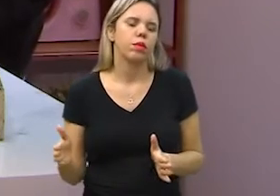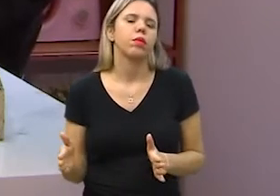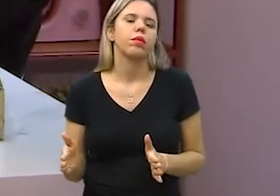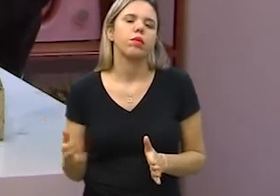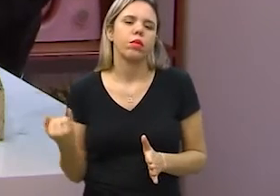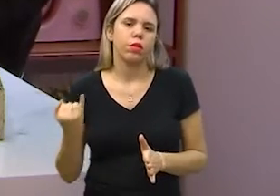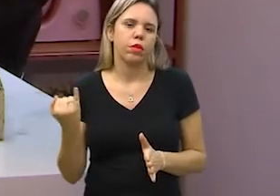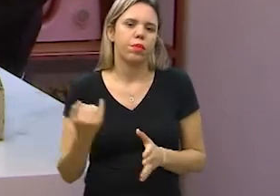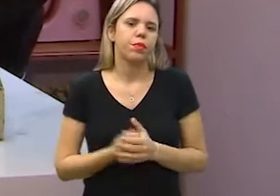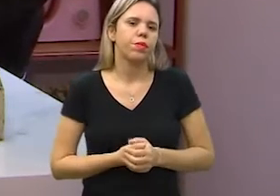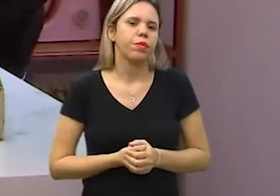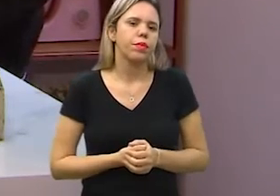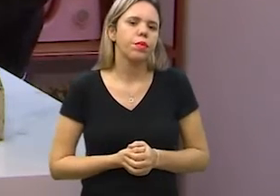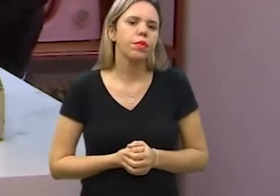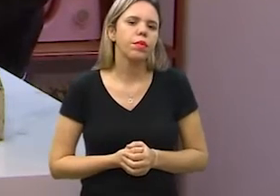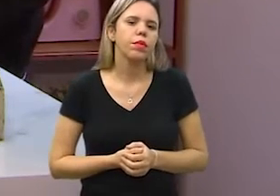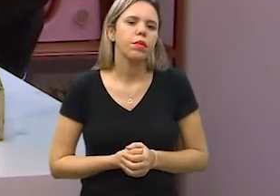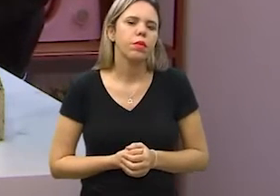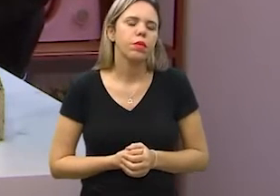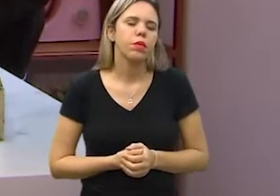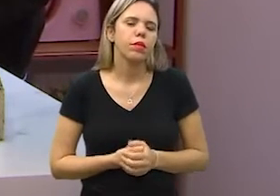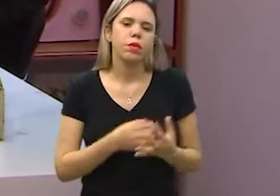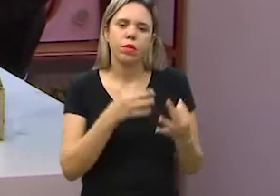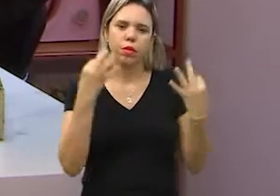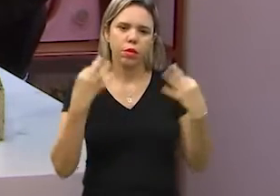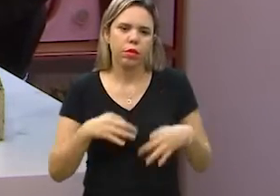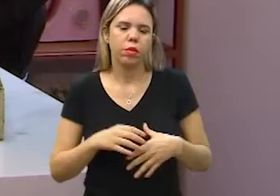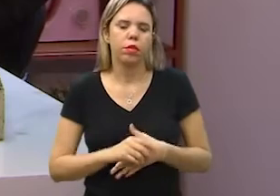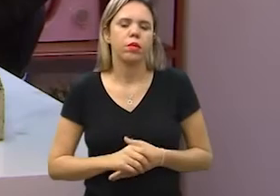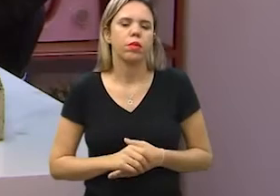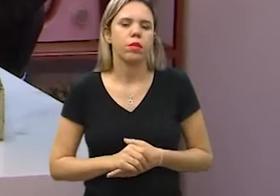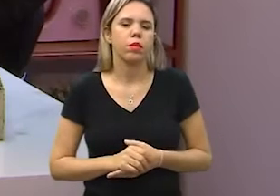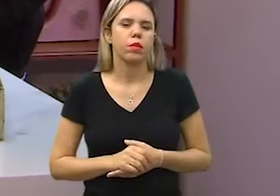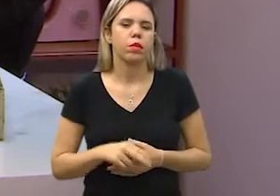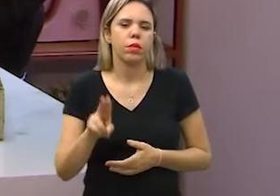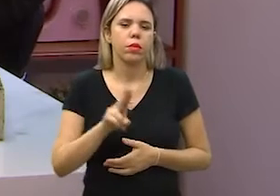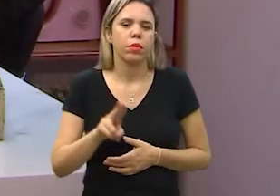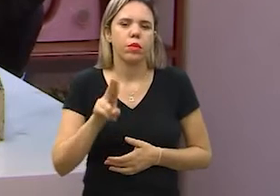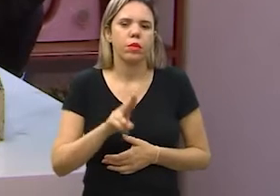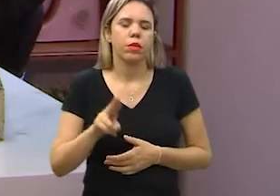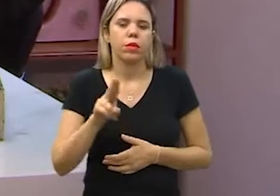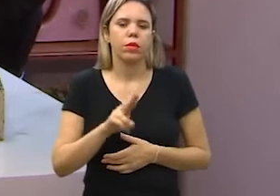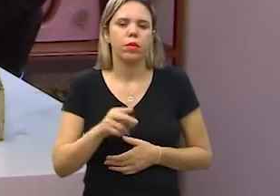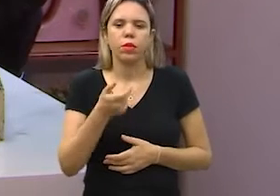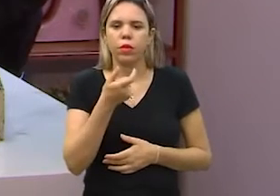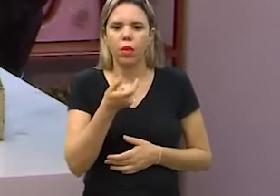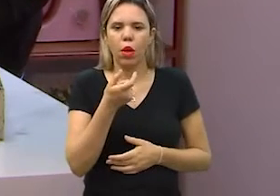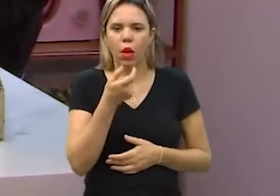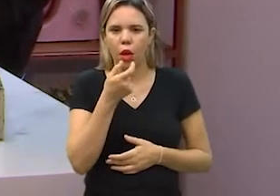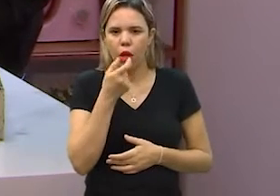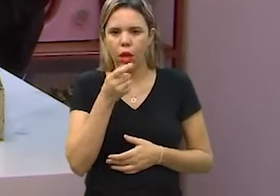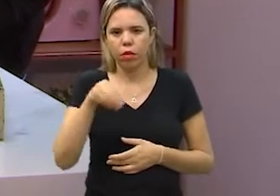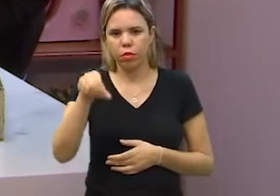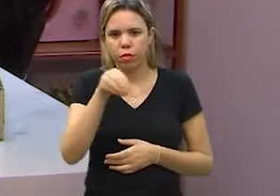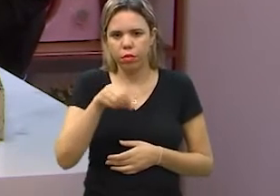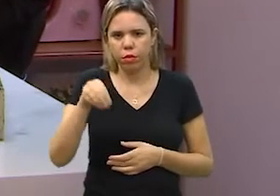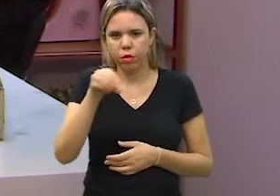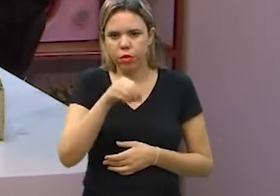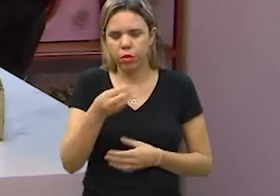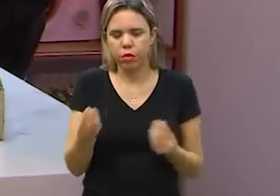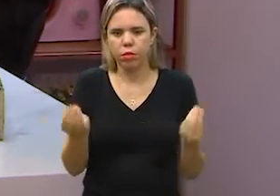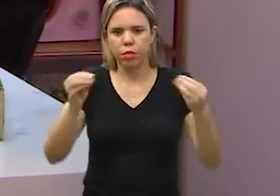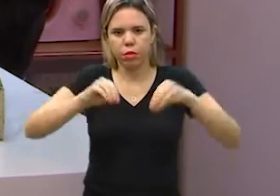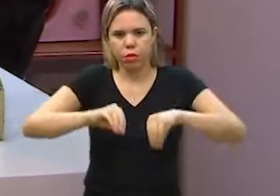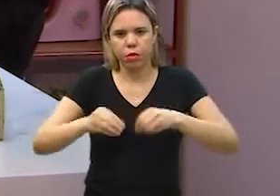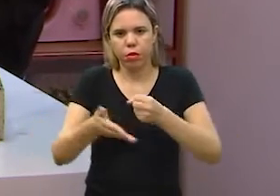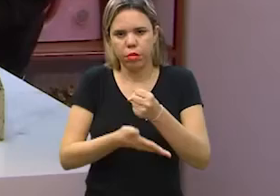é importante. Seguindo a ordem, tá tudo certo. Aí a gente está usando a bolacha triturada, né? Sim. Que a gente